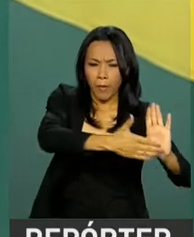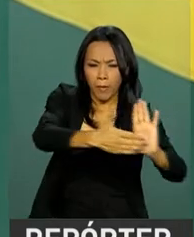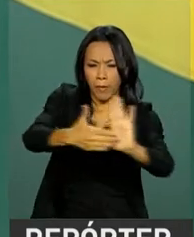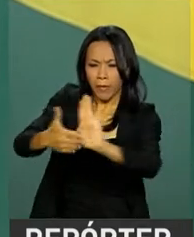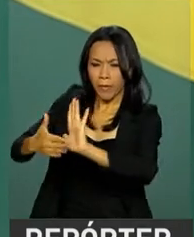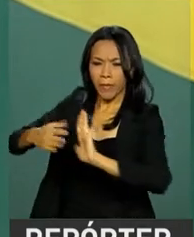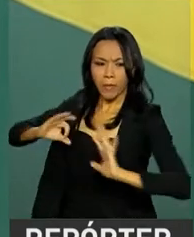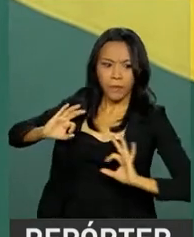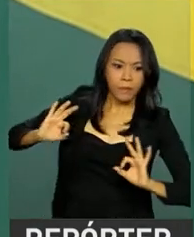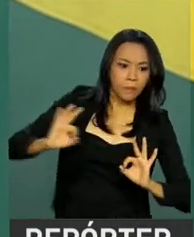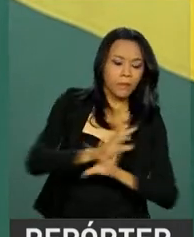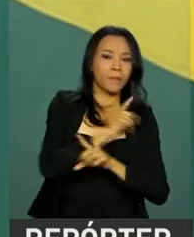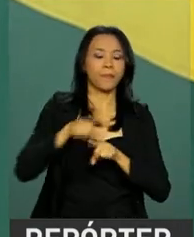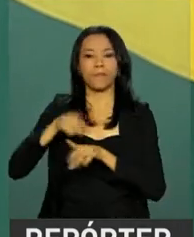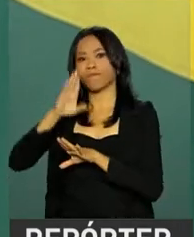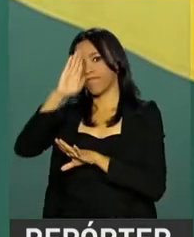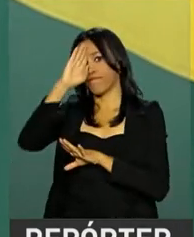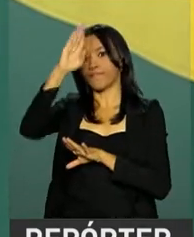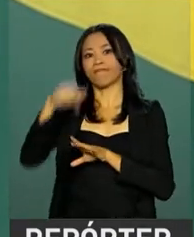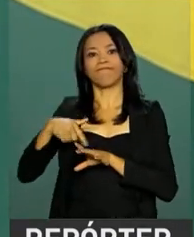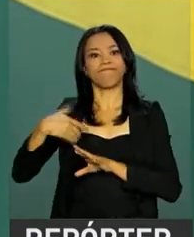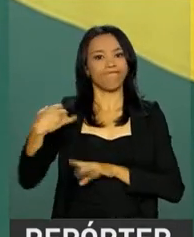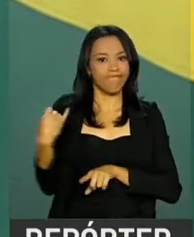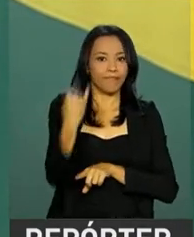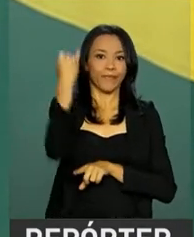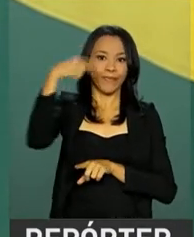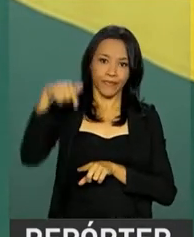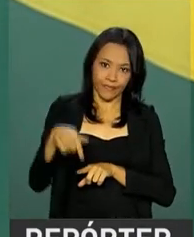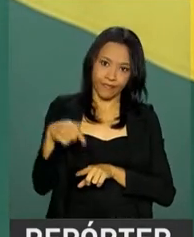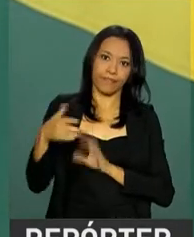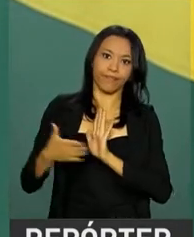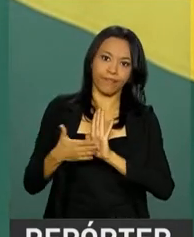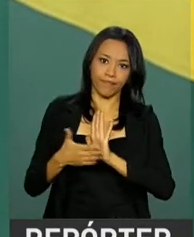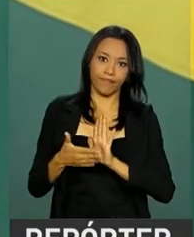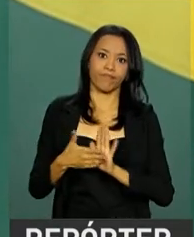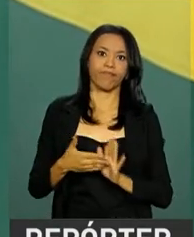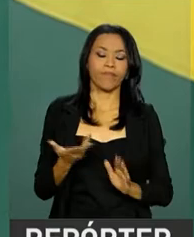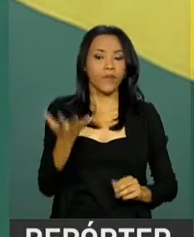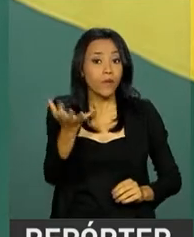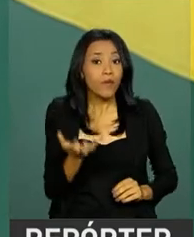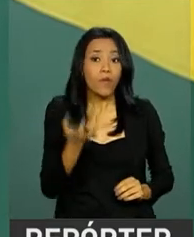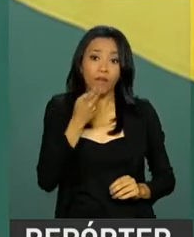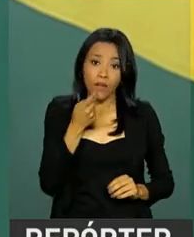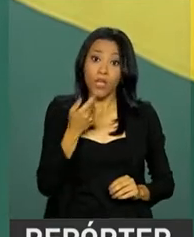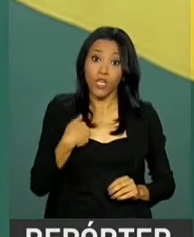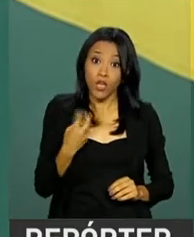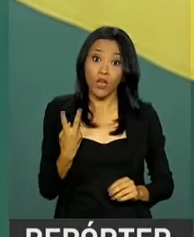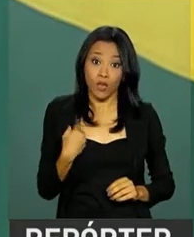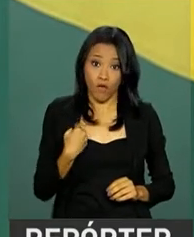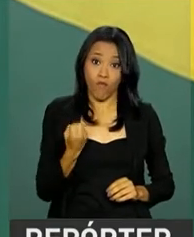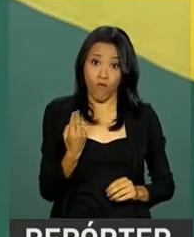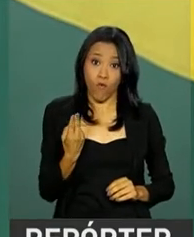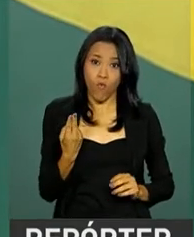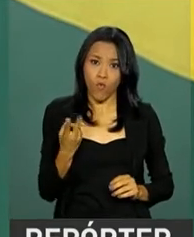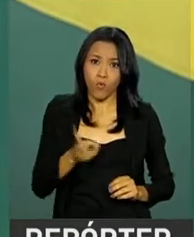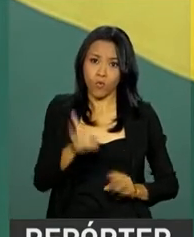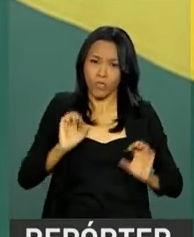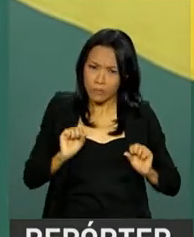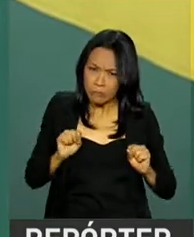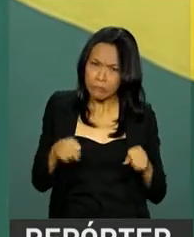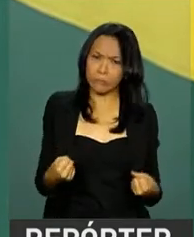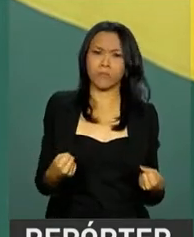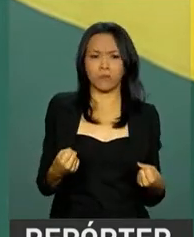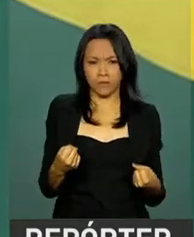fazendo eu eu quero dizer que eu continuarei me empenhando nela vou